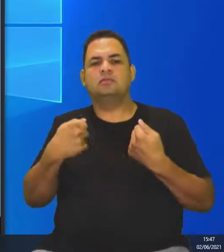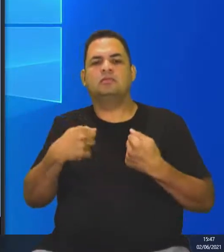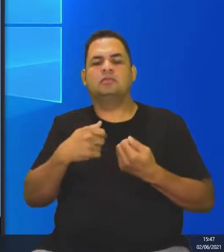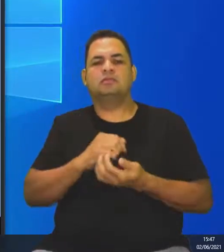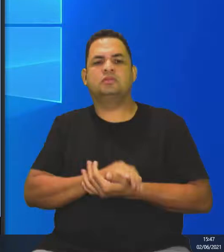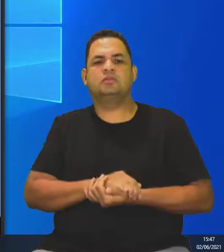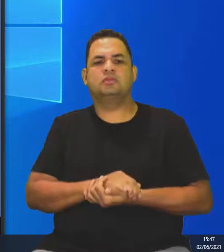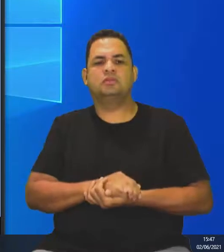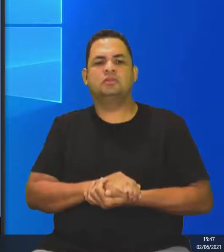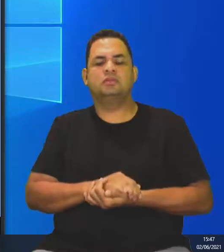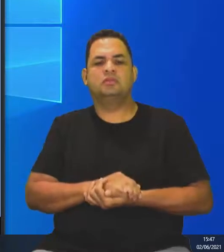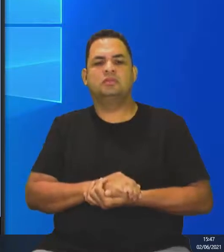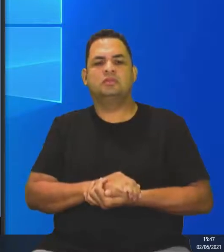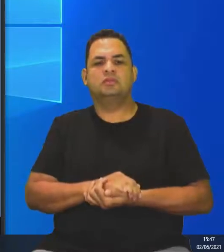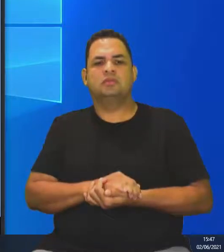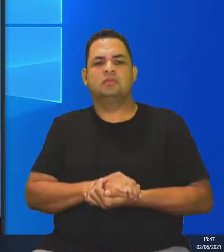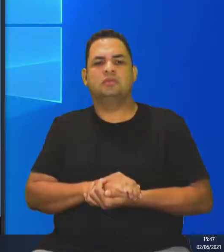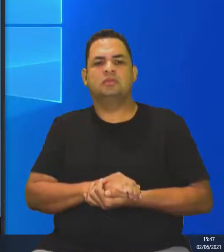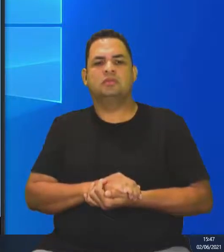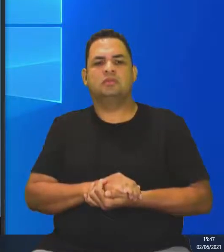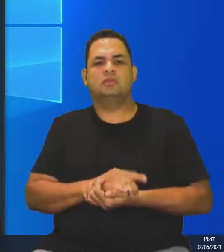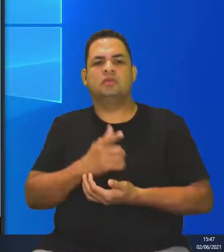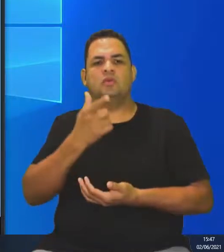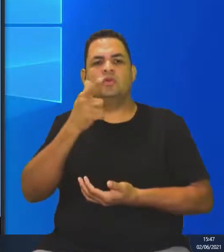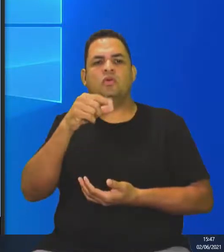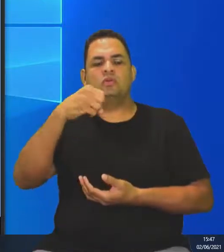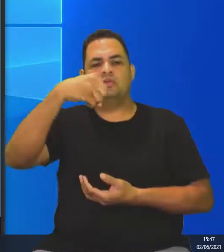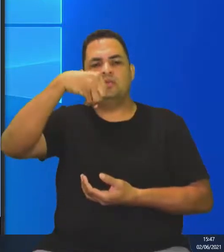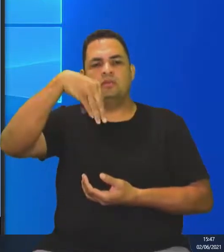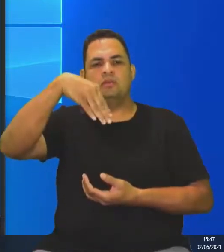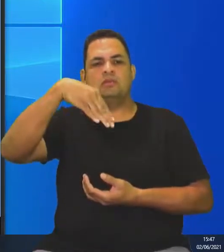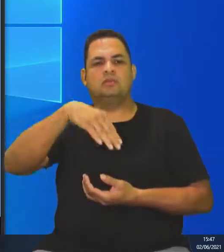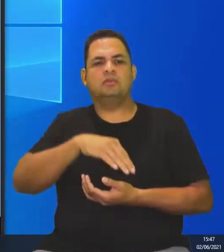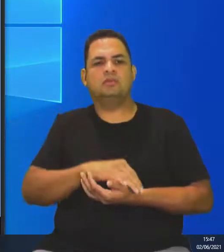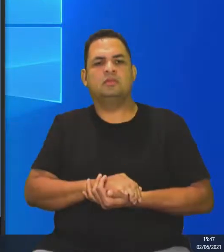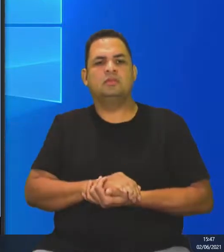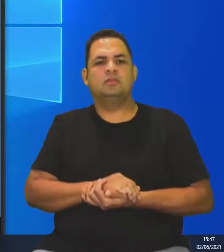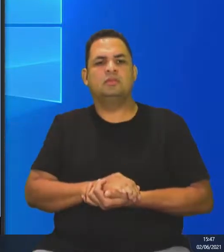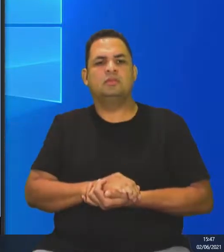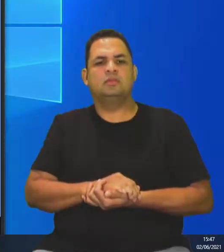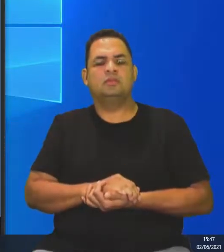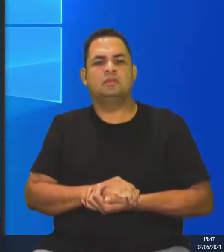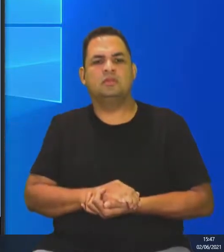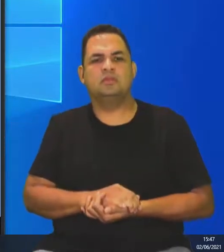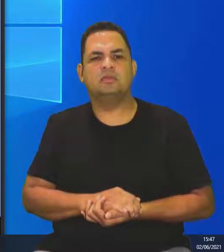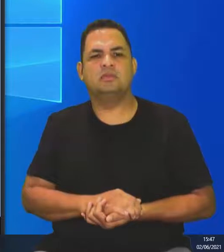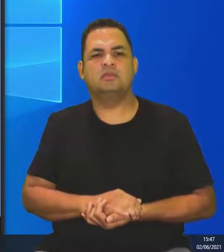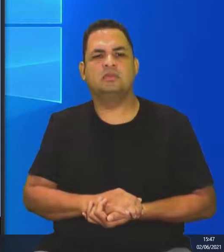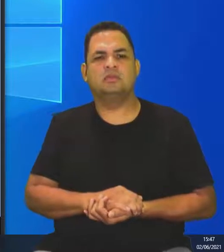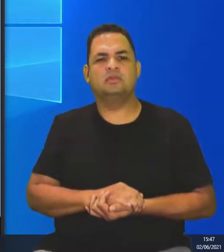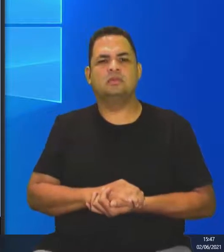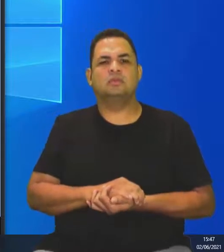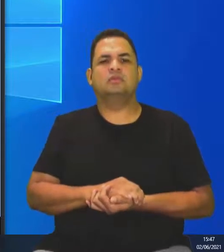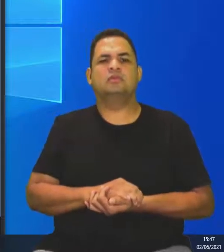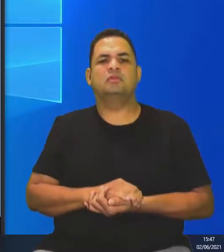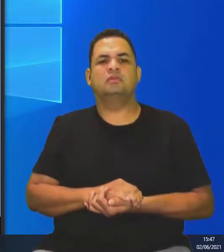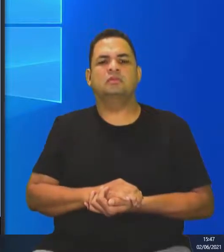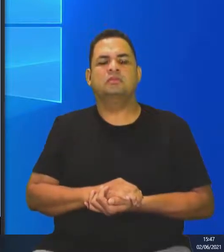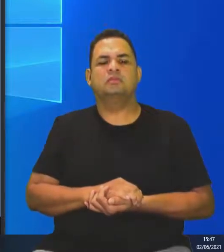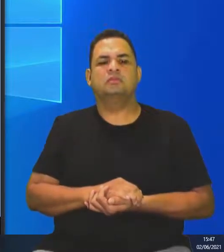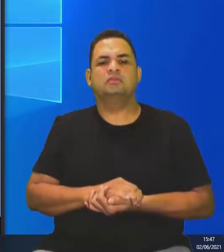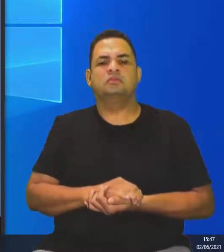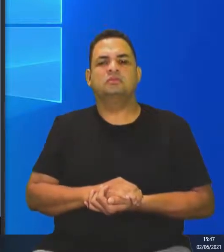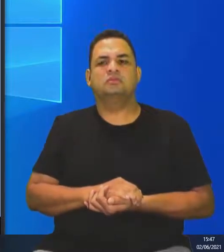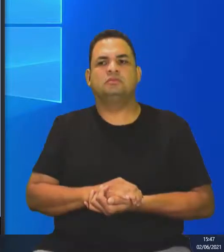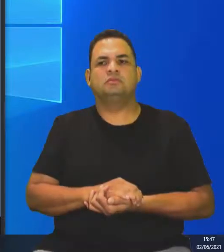abrir aqui, associar, ó, uma outra lâmpada aqui, ó. Eu posso fazer uma associação mista. Eu posso puxar o fiozinho